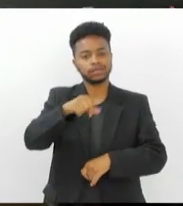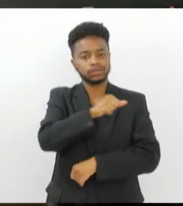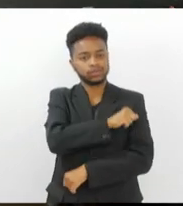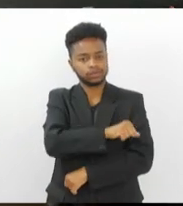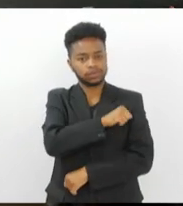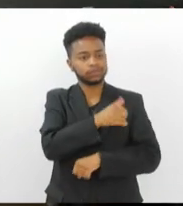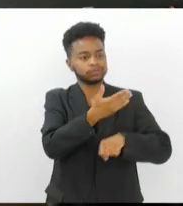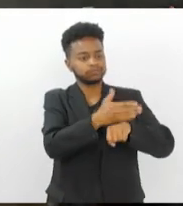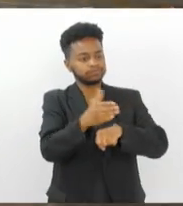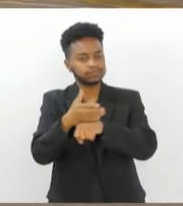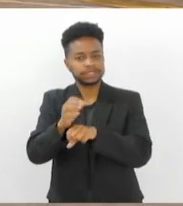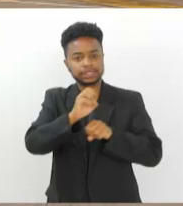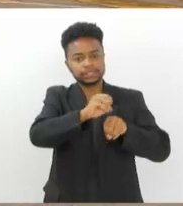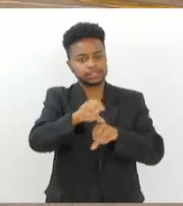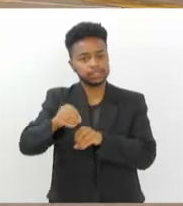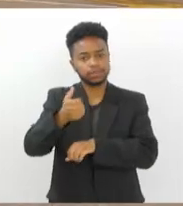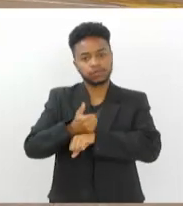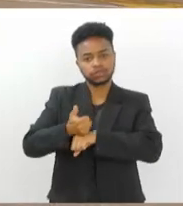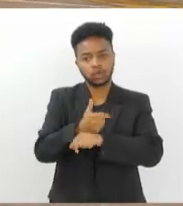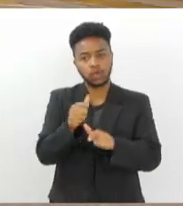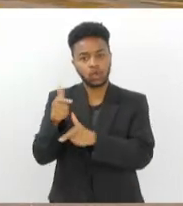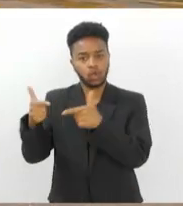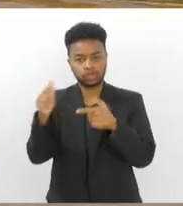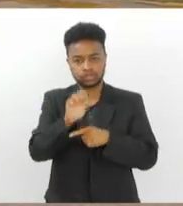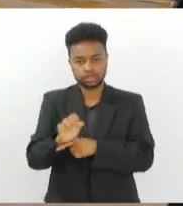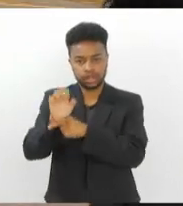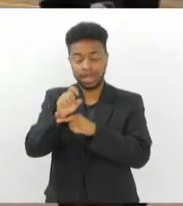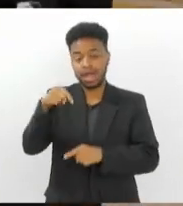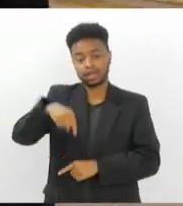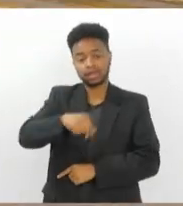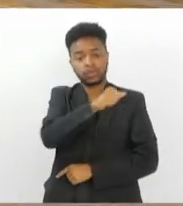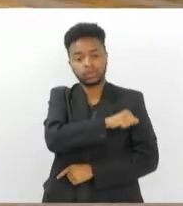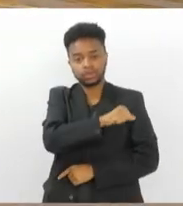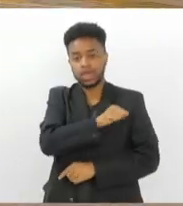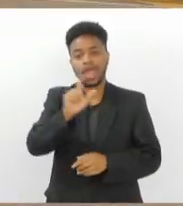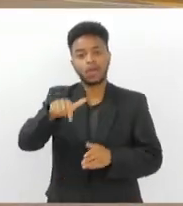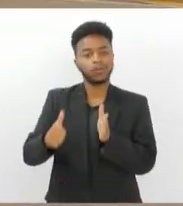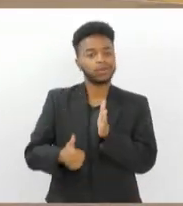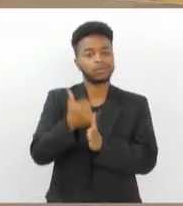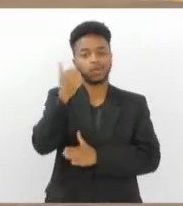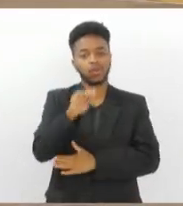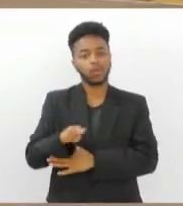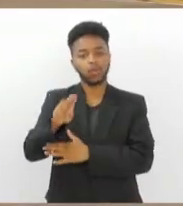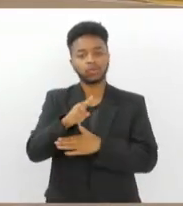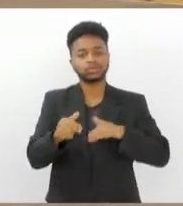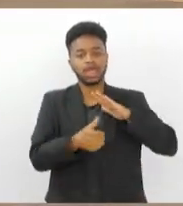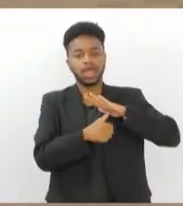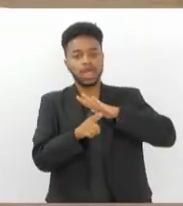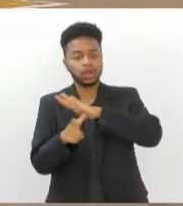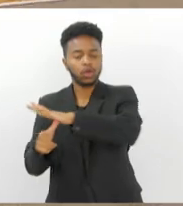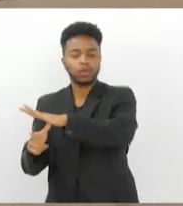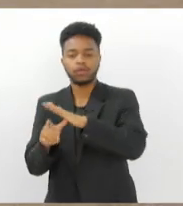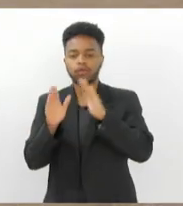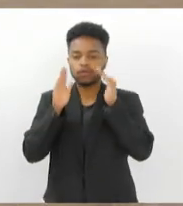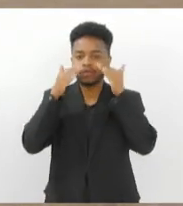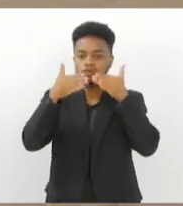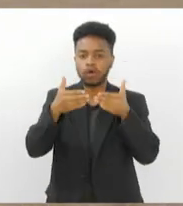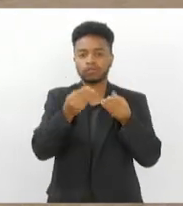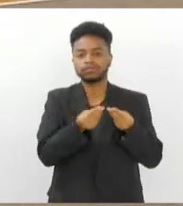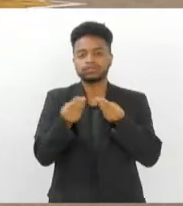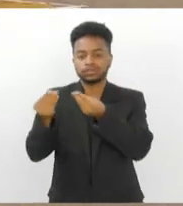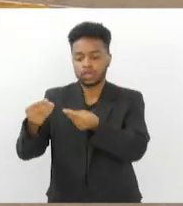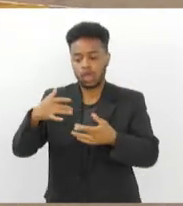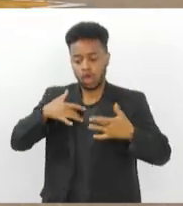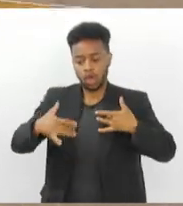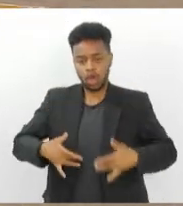outros estados o estado do Rio de Janeiro é Pioneiro no uso de helicópteros exclusivos para o transporte de órgãos e recém-nascidos prematuros